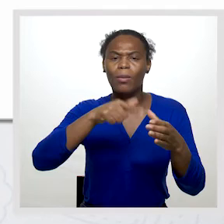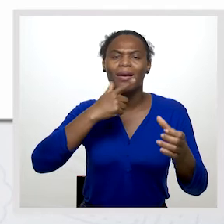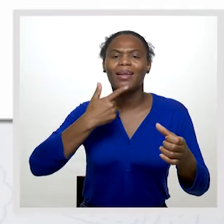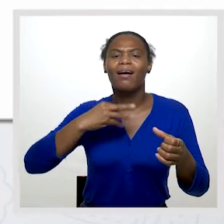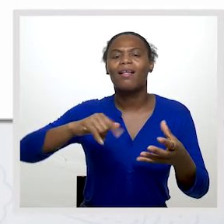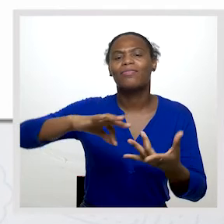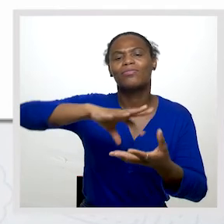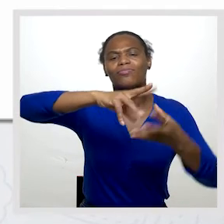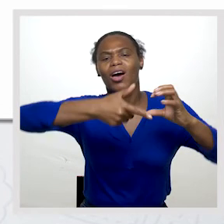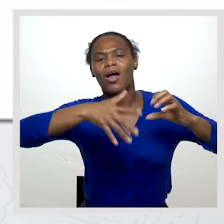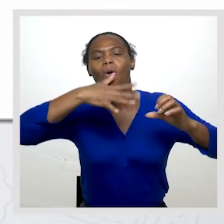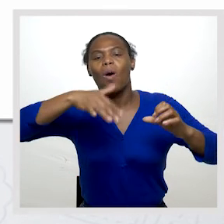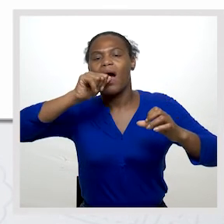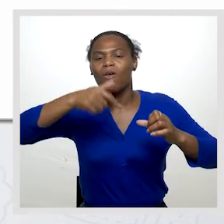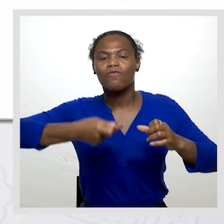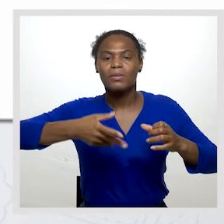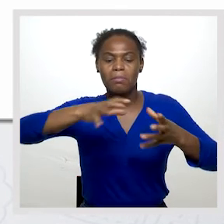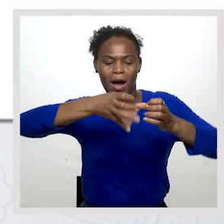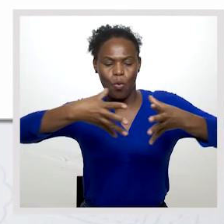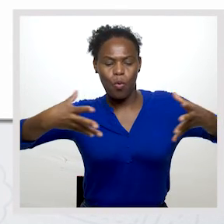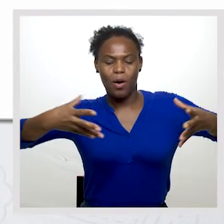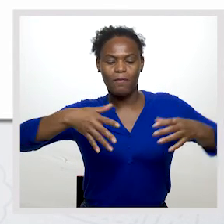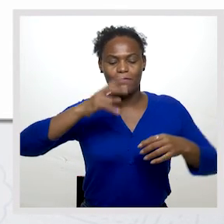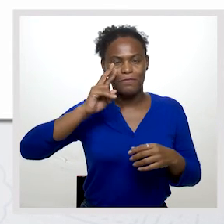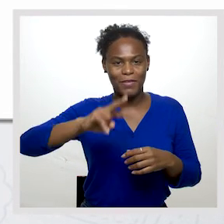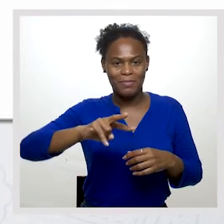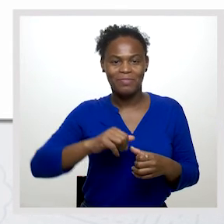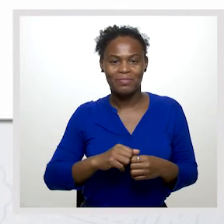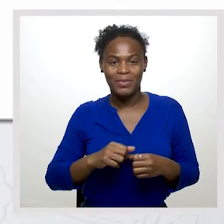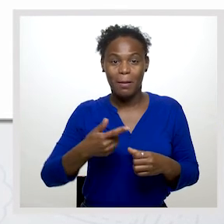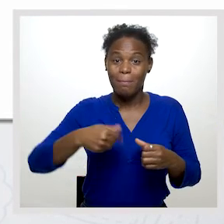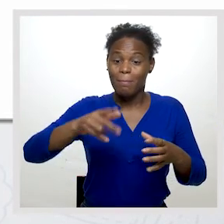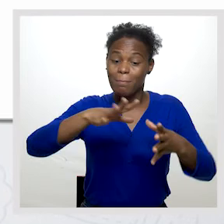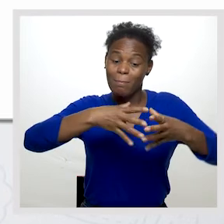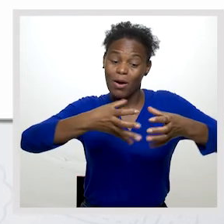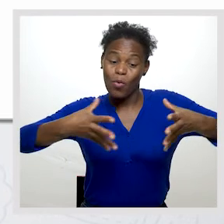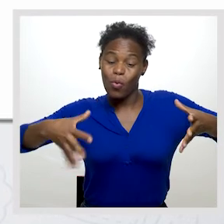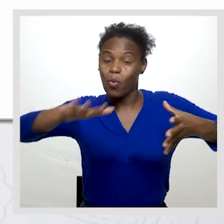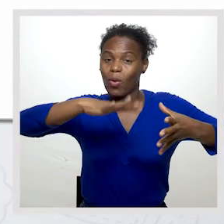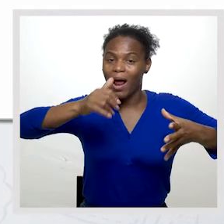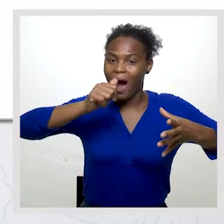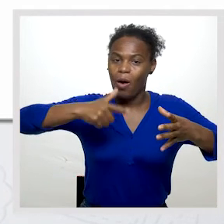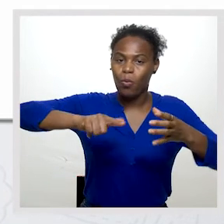conferir. Constituem maiores reservatórios de água no planeta.